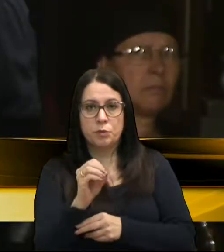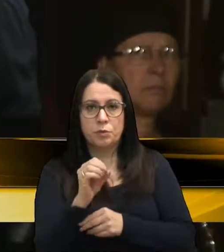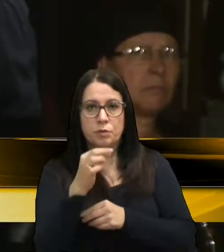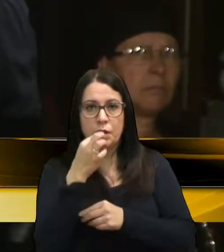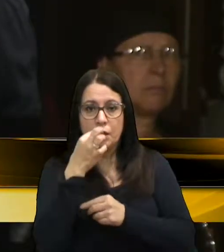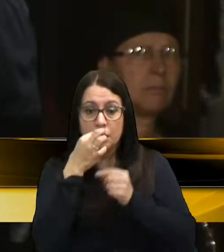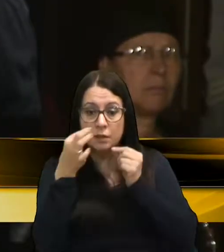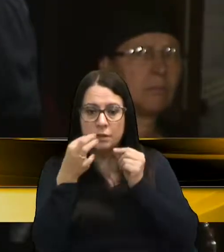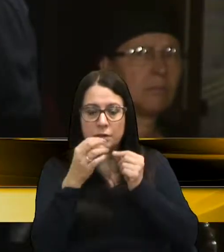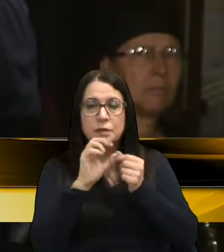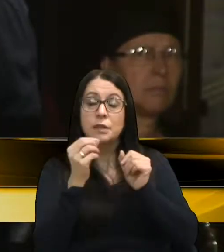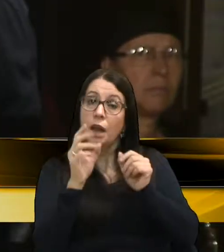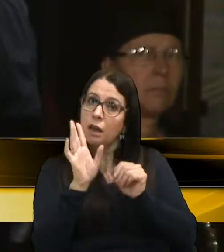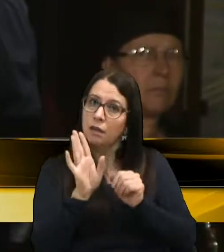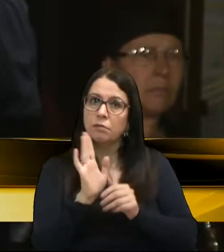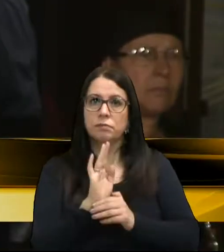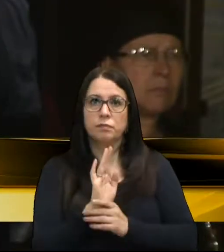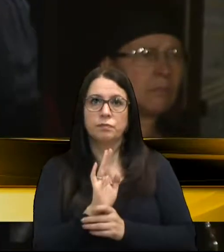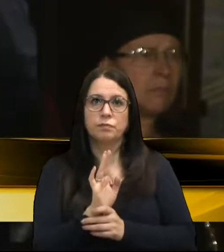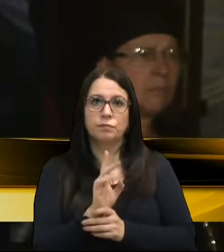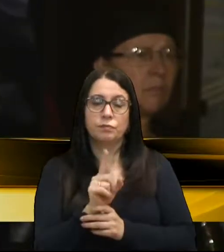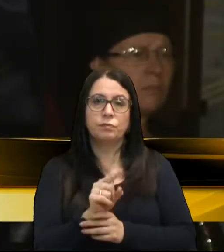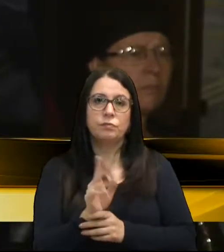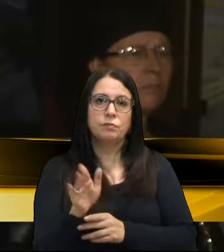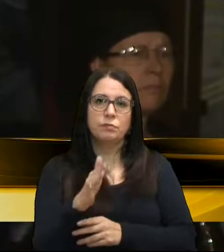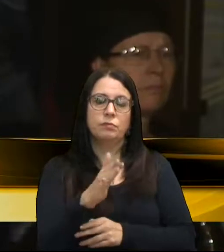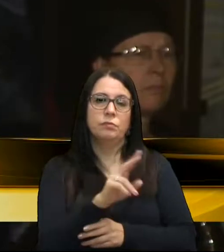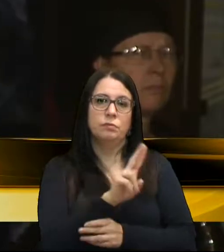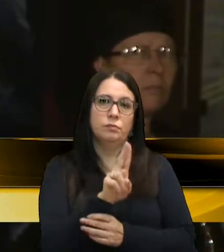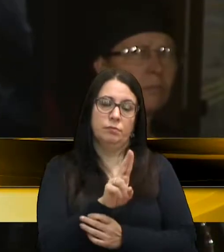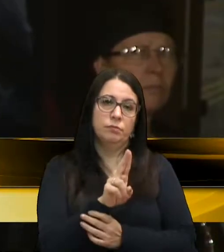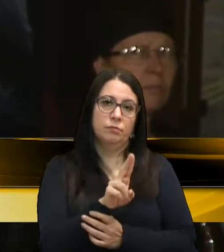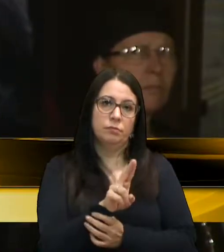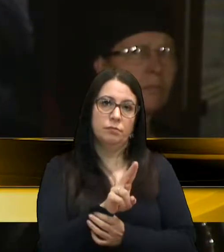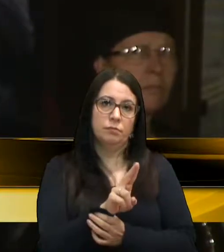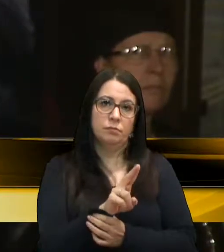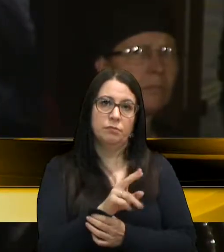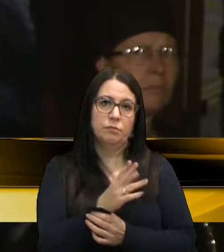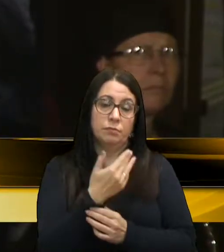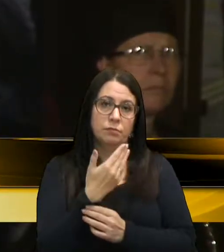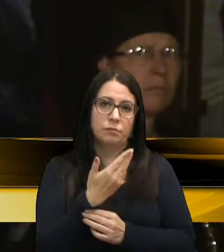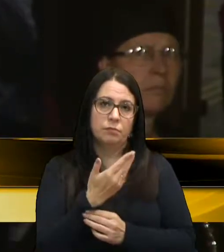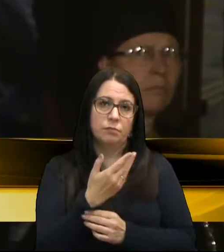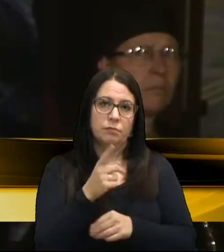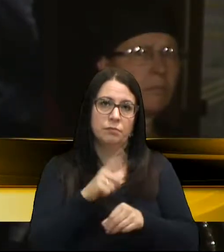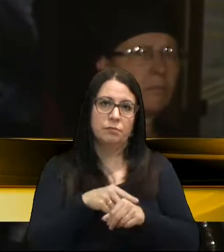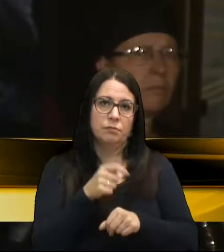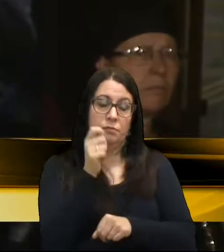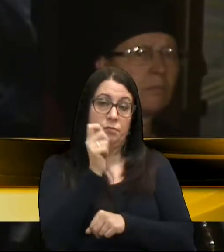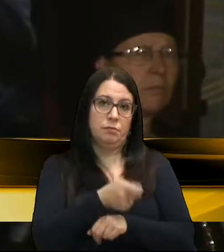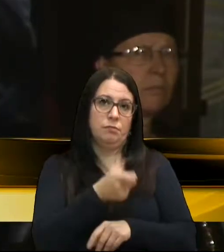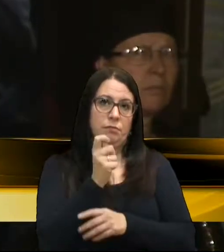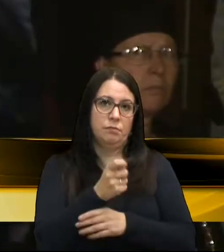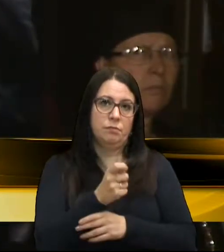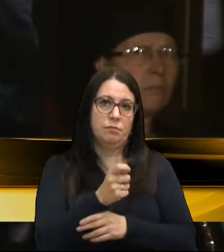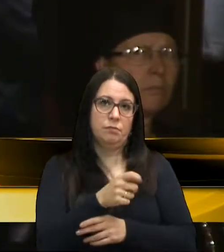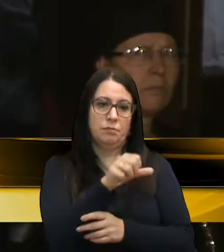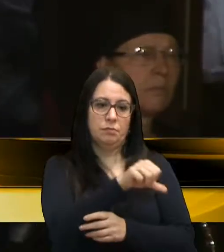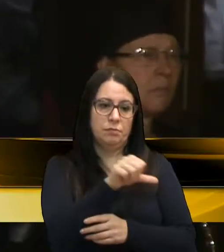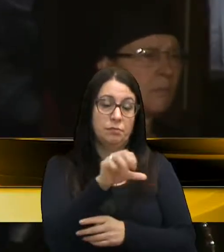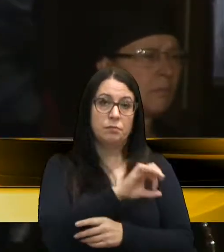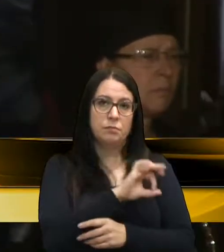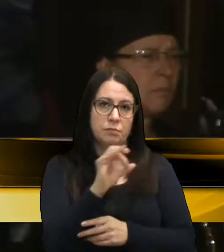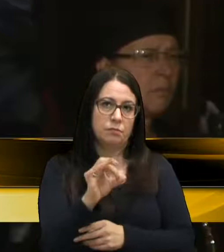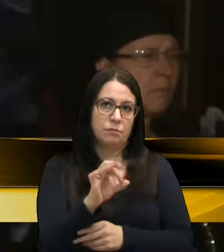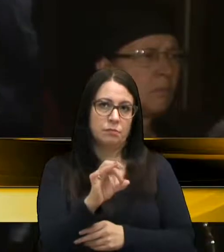peixe. Então, é um caso que esse peixe é utilizado, então, na alimentação durante a pescaria. Mas 99%